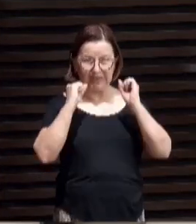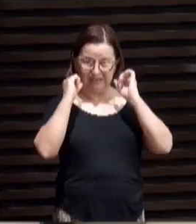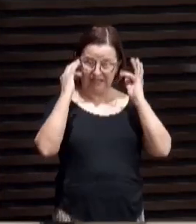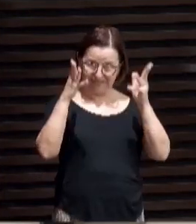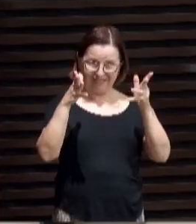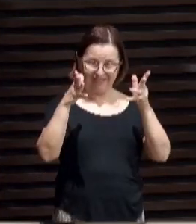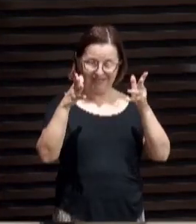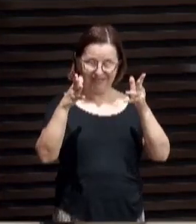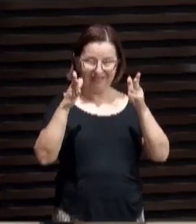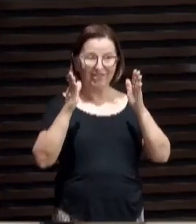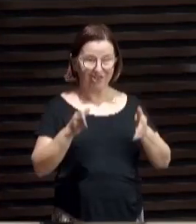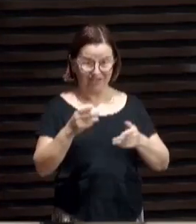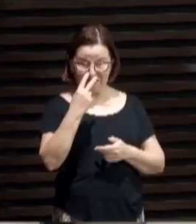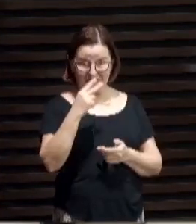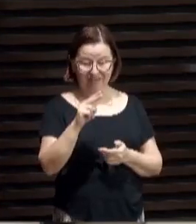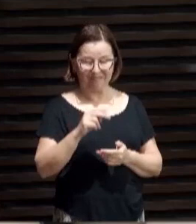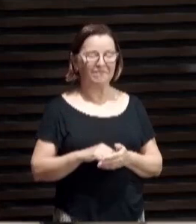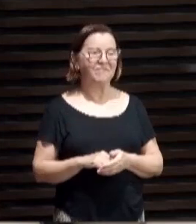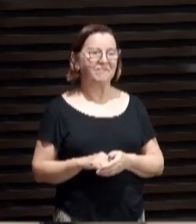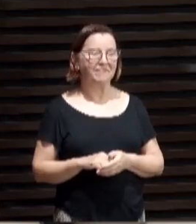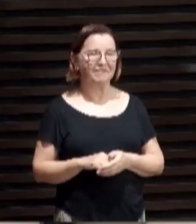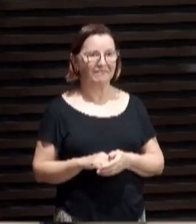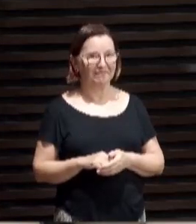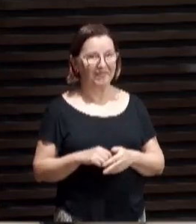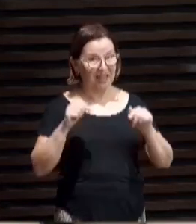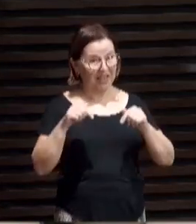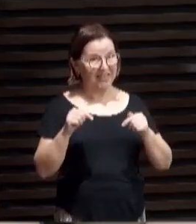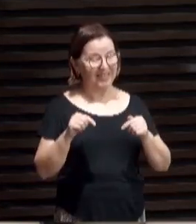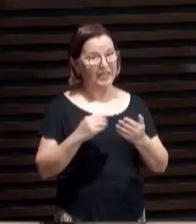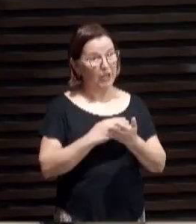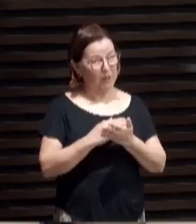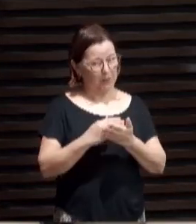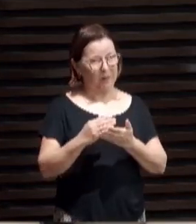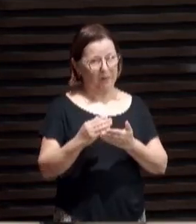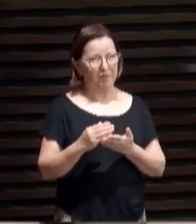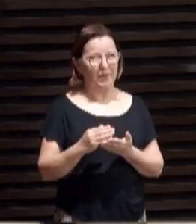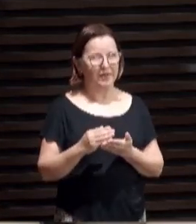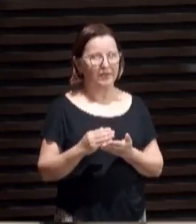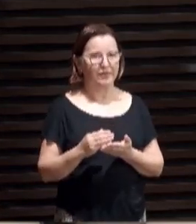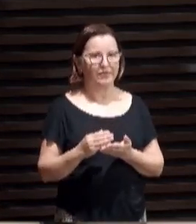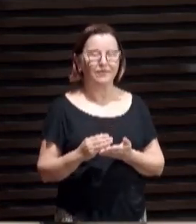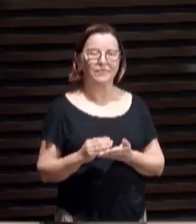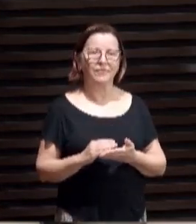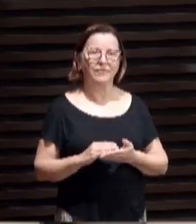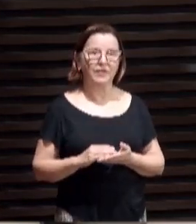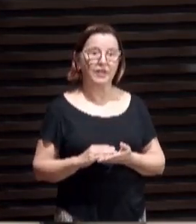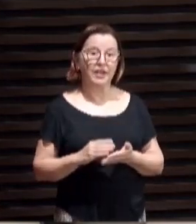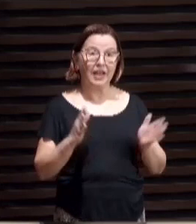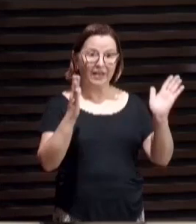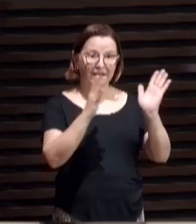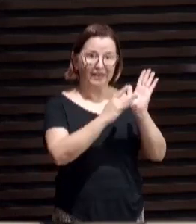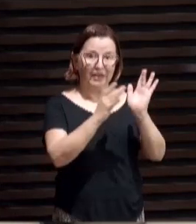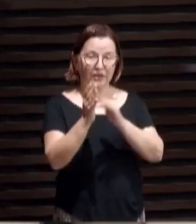falar essa expressão? Pois é aqui que começa a calada da noite. Jesus é